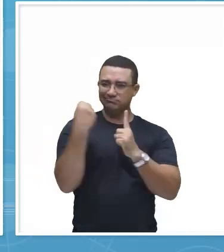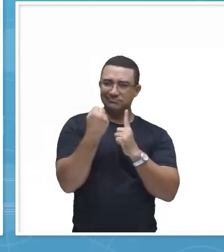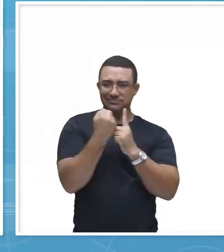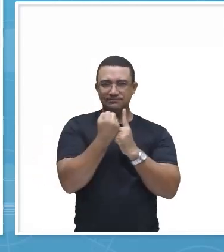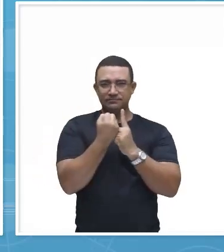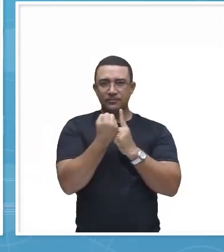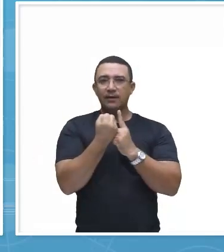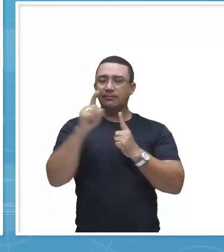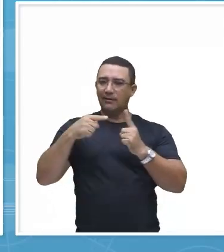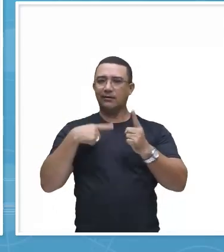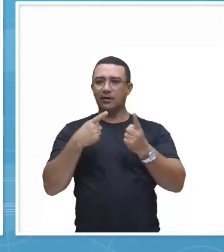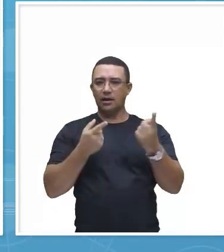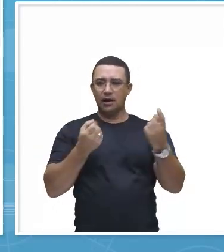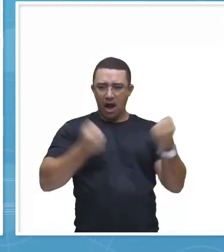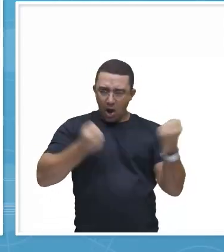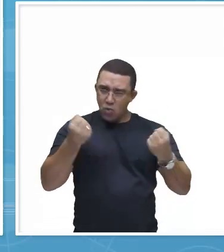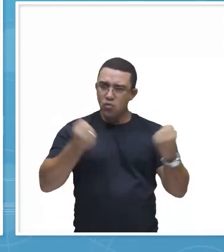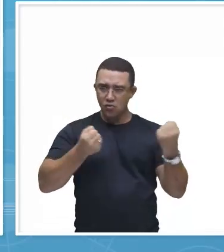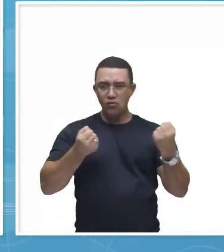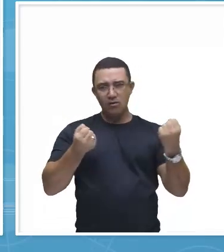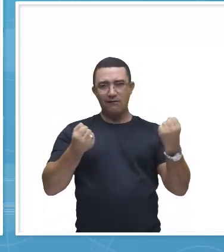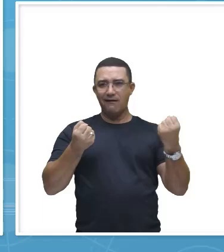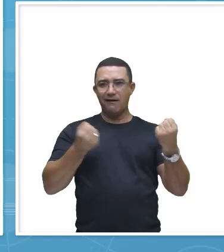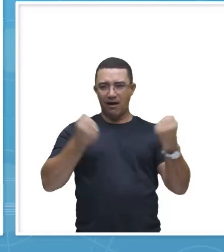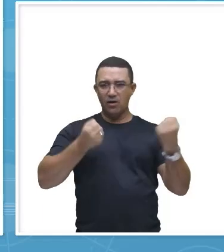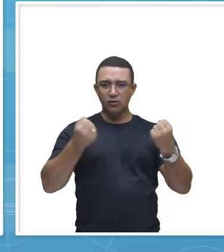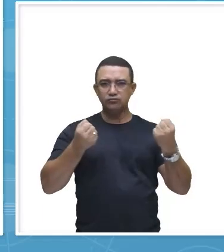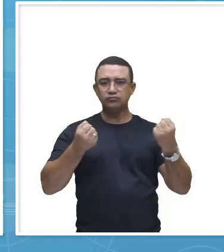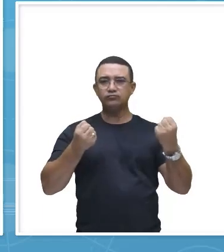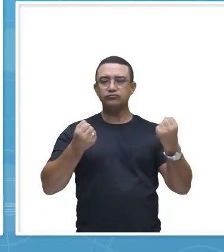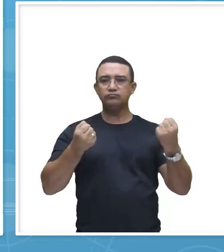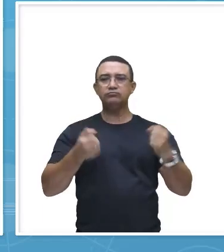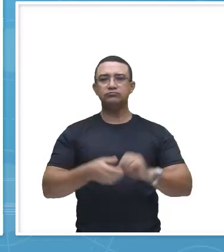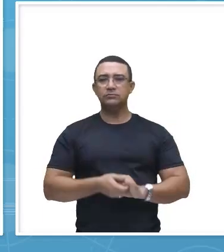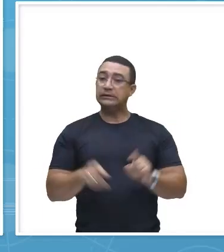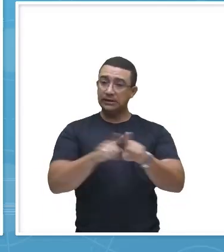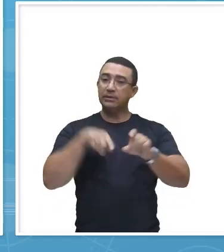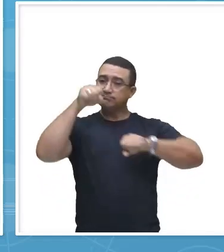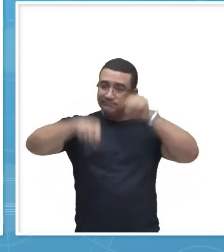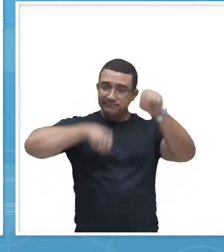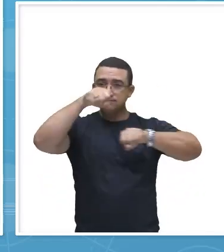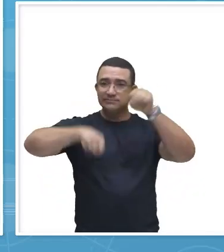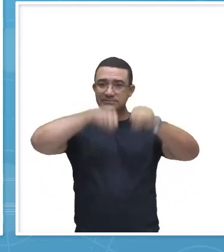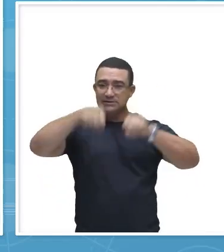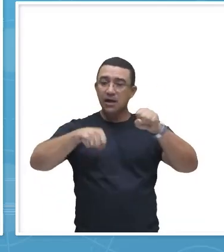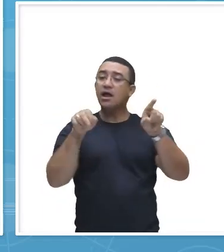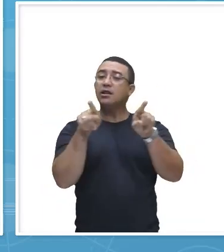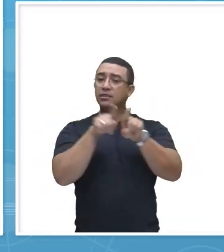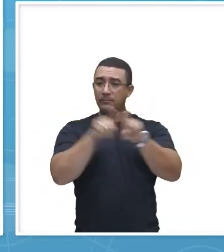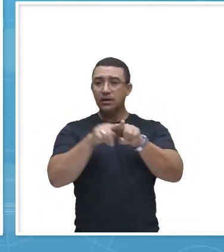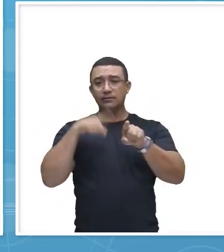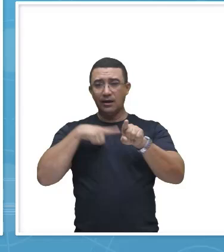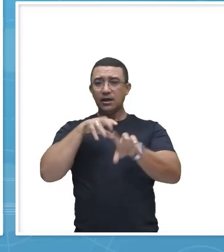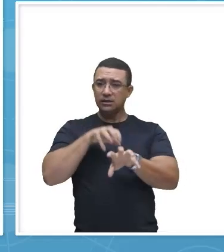terrestre também, mas o automóvel, né? Estamos vendo aí as bicicletas, estamos vendo também o transporte